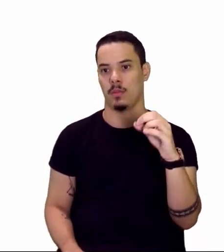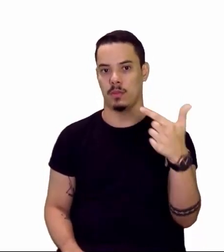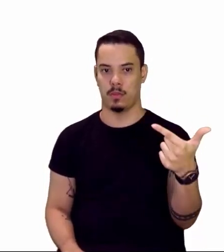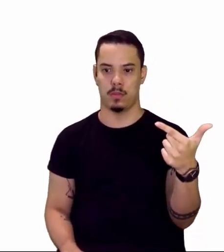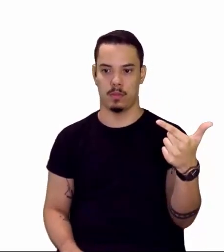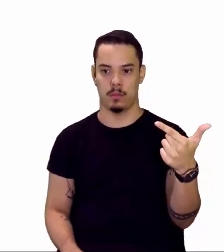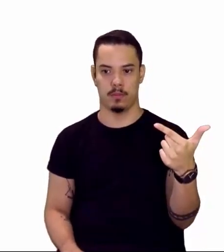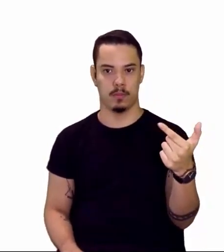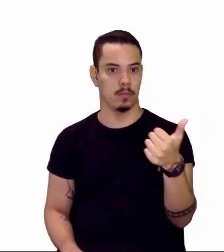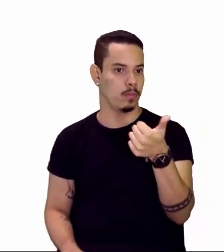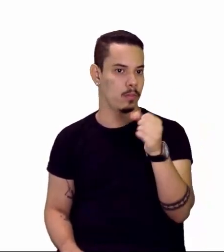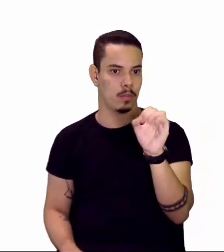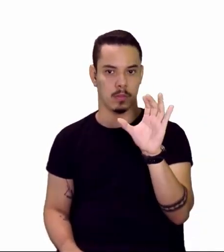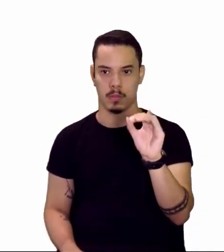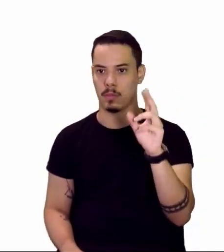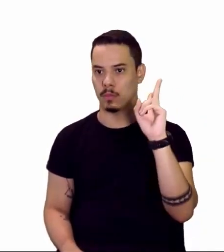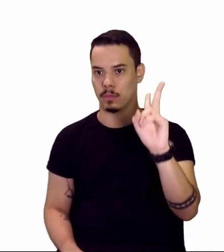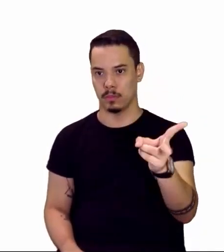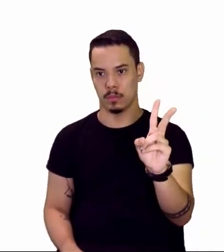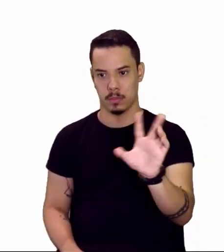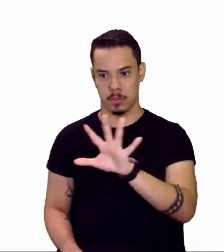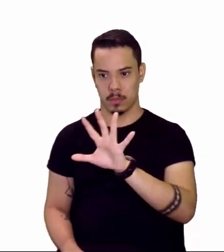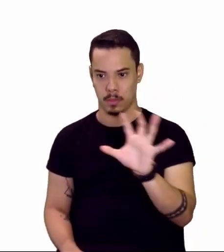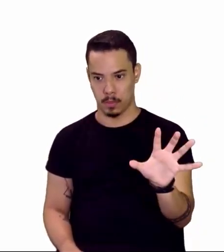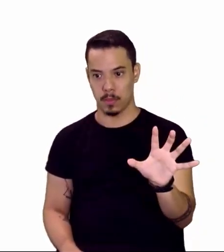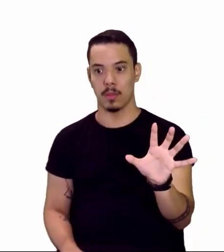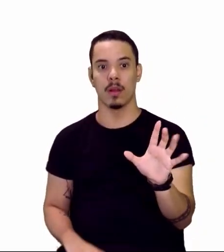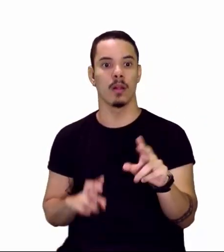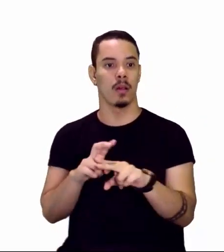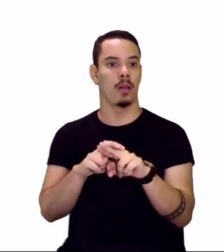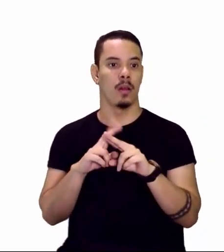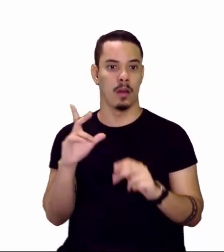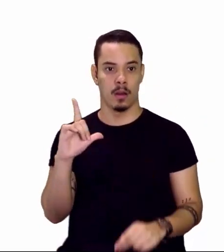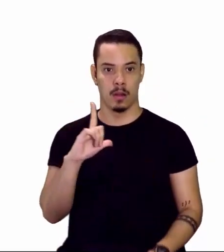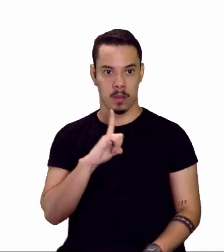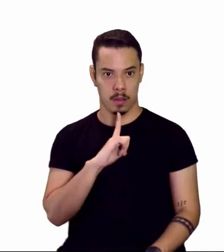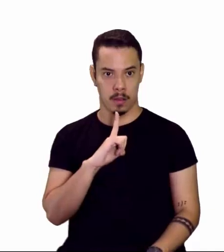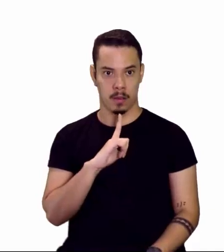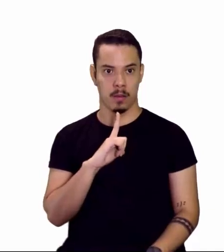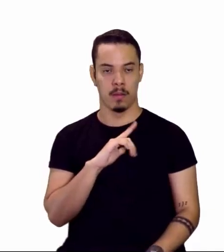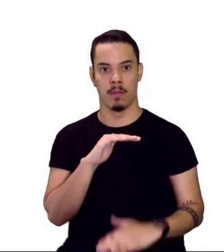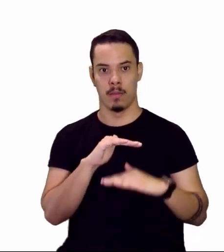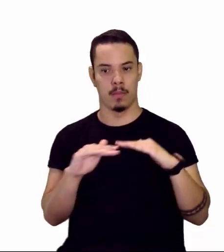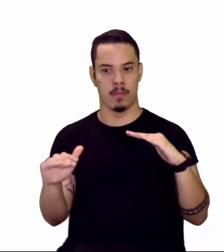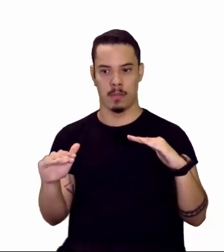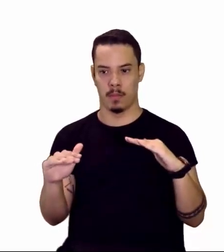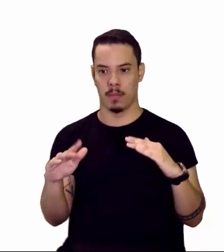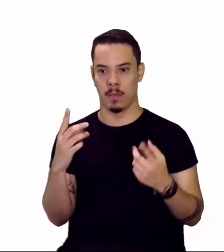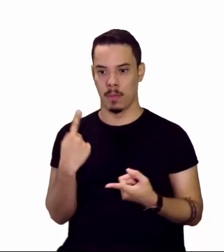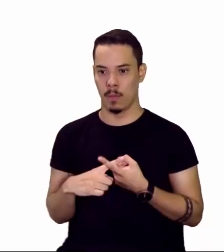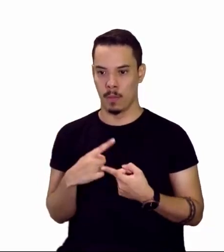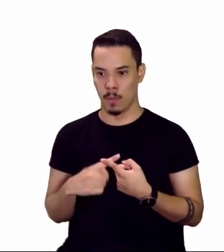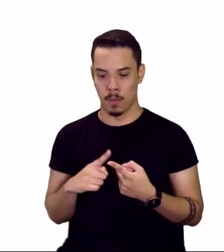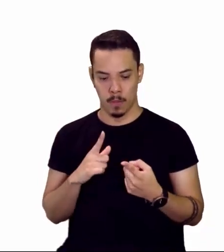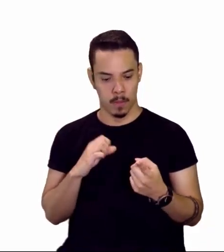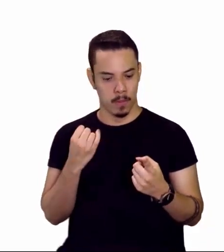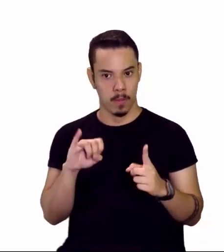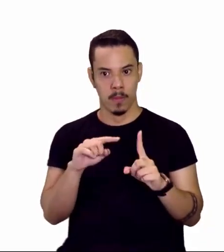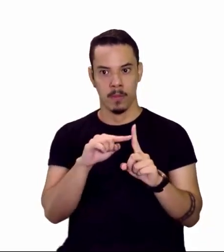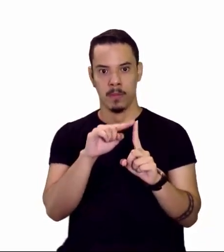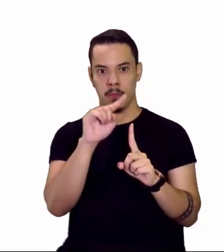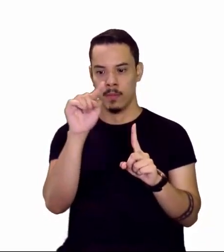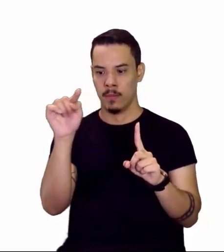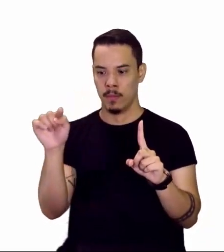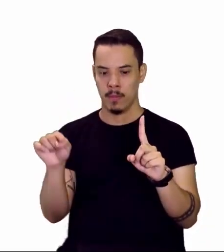O2. 180 graus, nós temos exatamente linear, tá bom? Porque uma circunferência ao